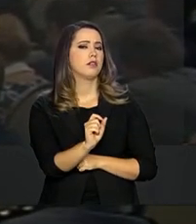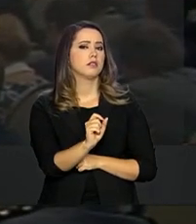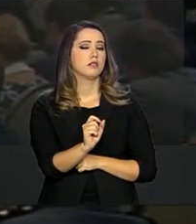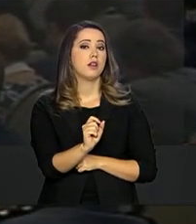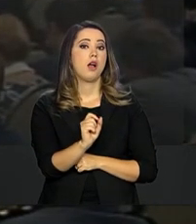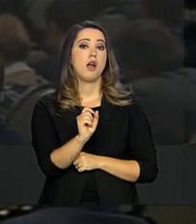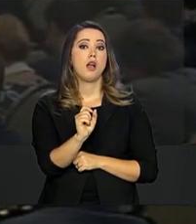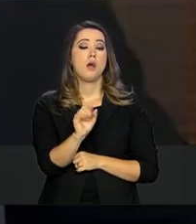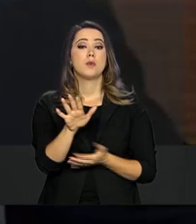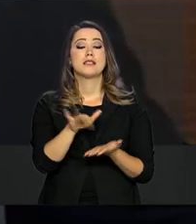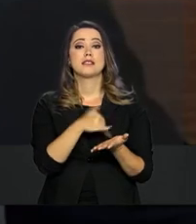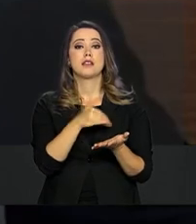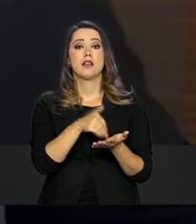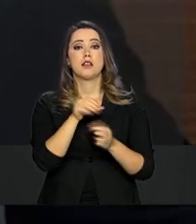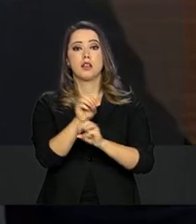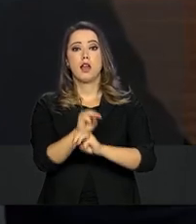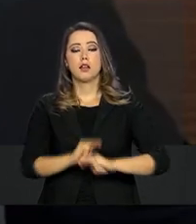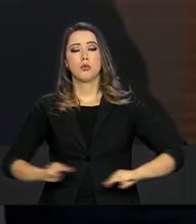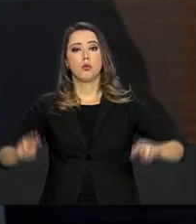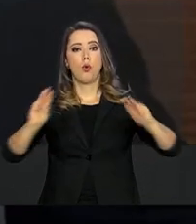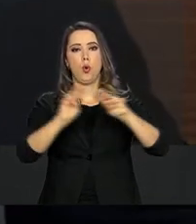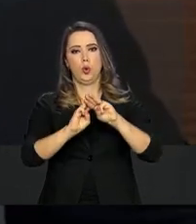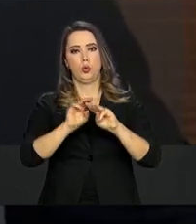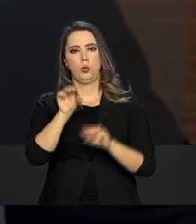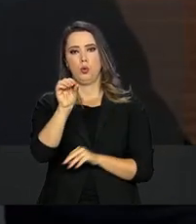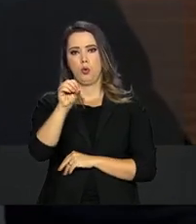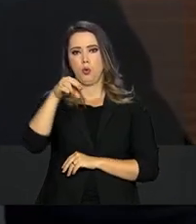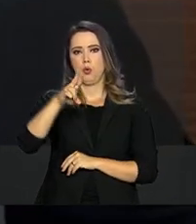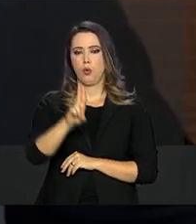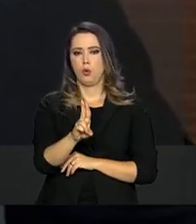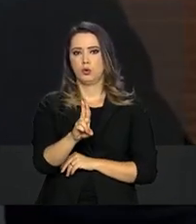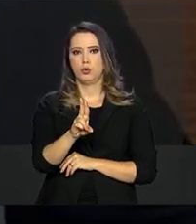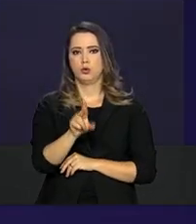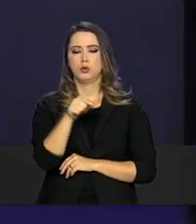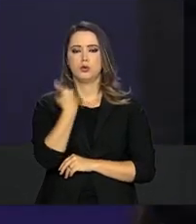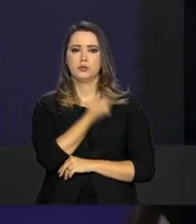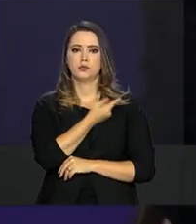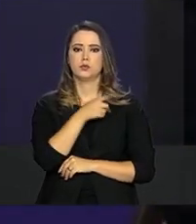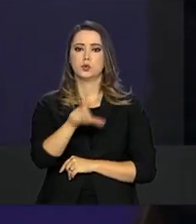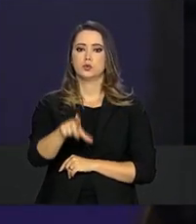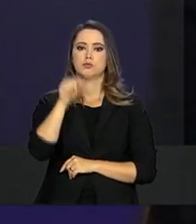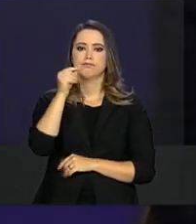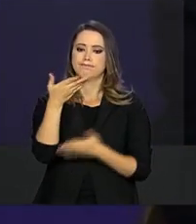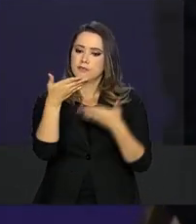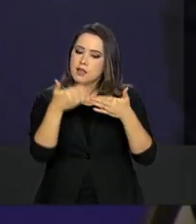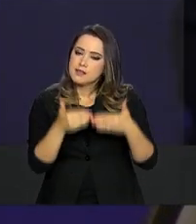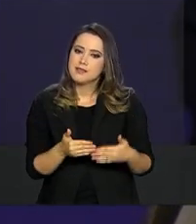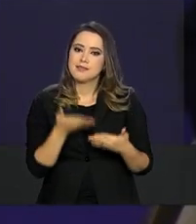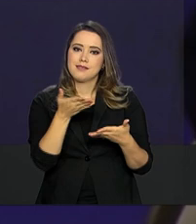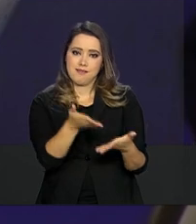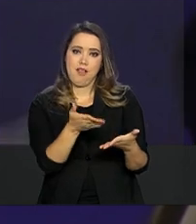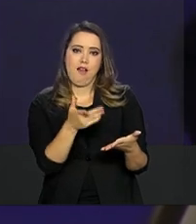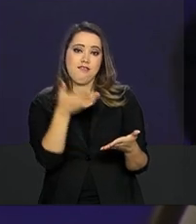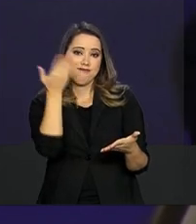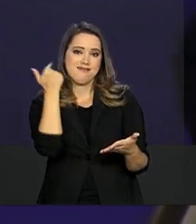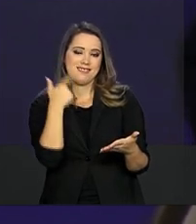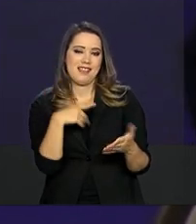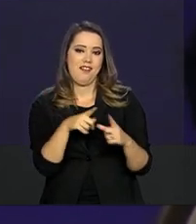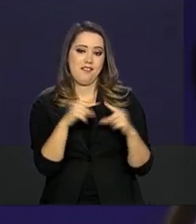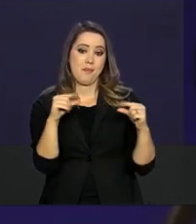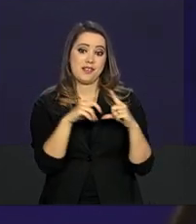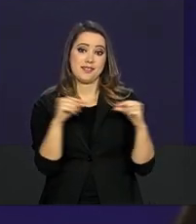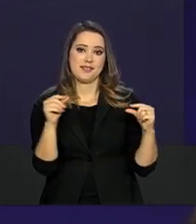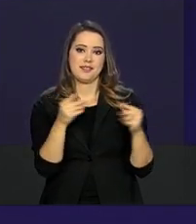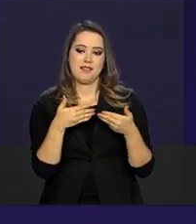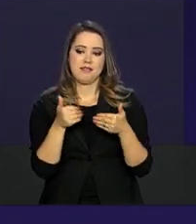secretário geral das nações unidas antónio guterres que nos distinguiu com sua presença em brasília na inauguração